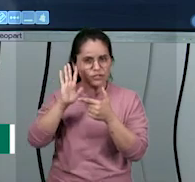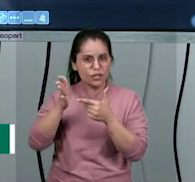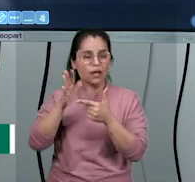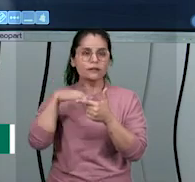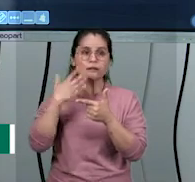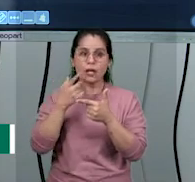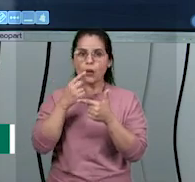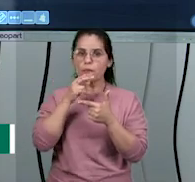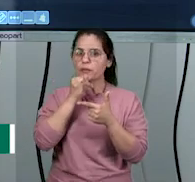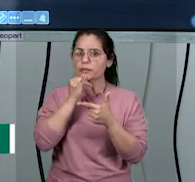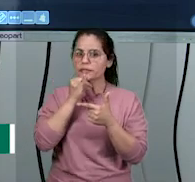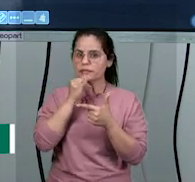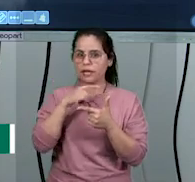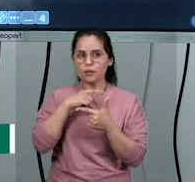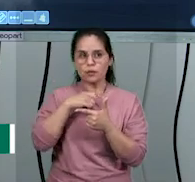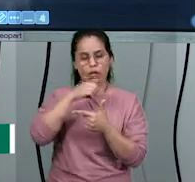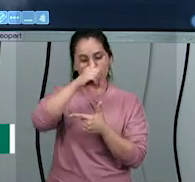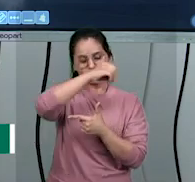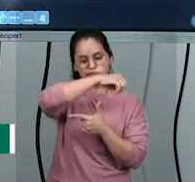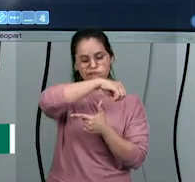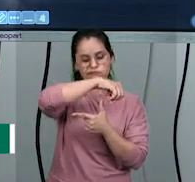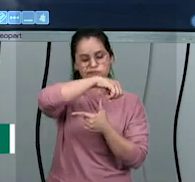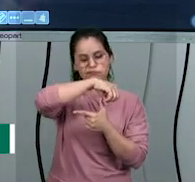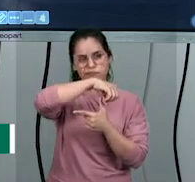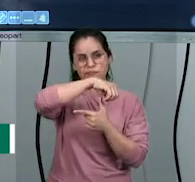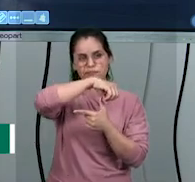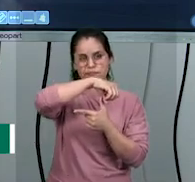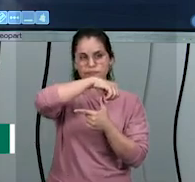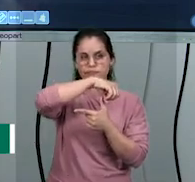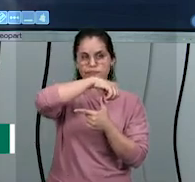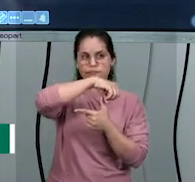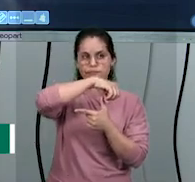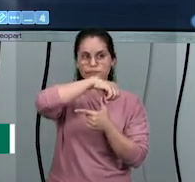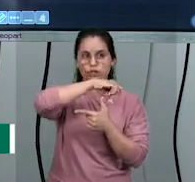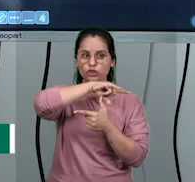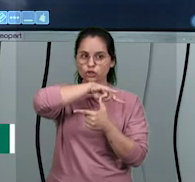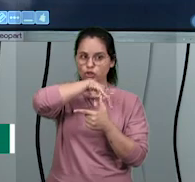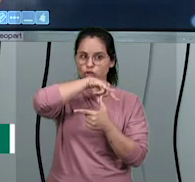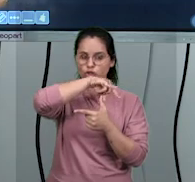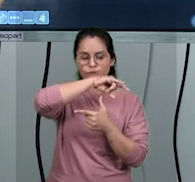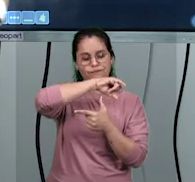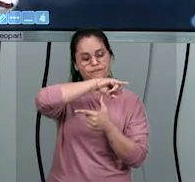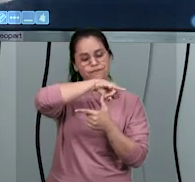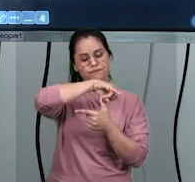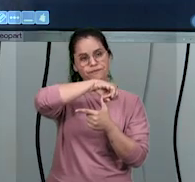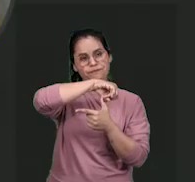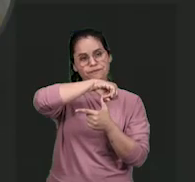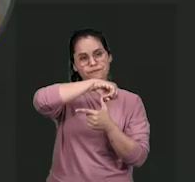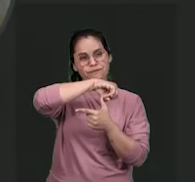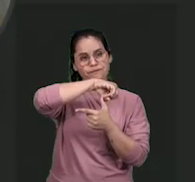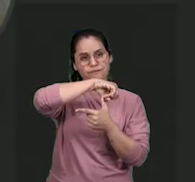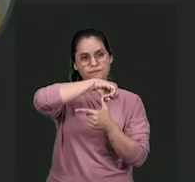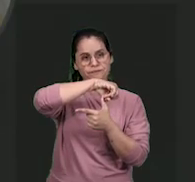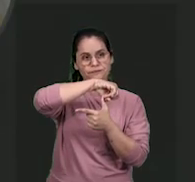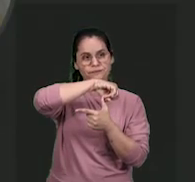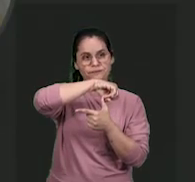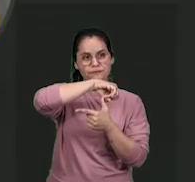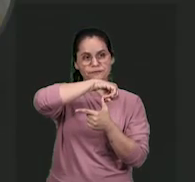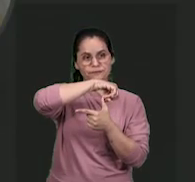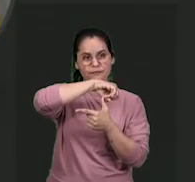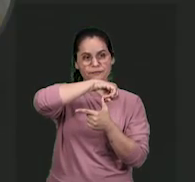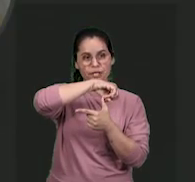Então, veja só, a bexiga é onde fica armazenada a urina. E aqui, ó, é o canal